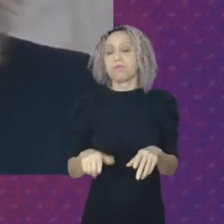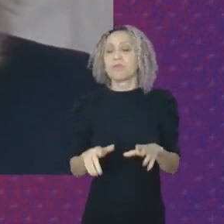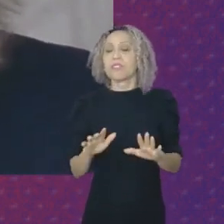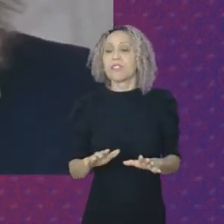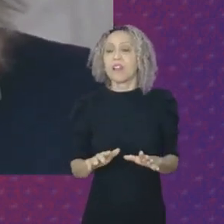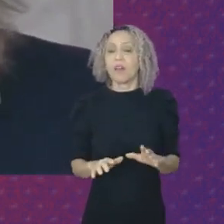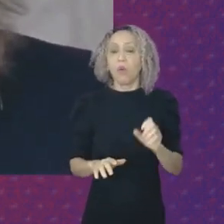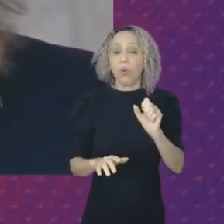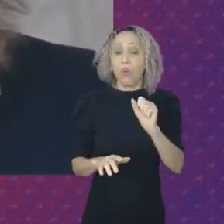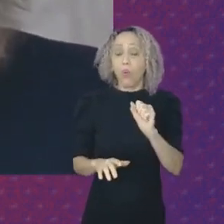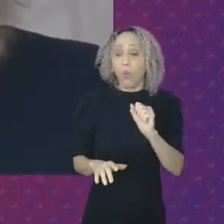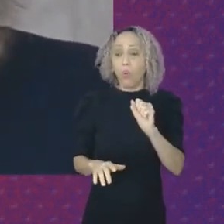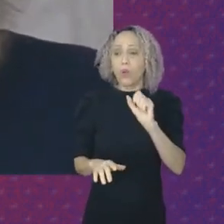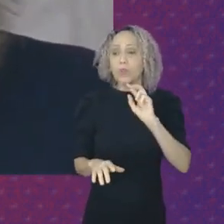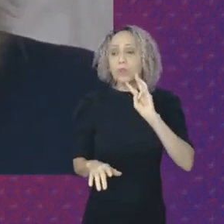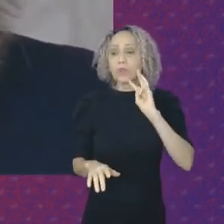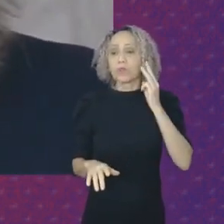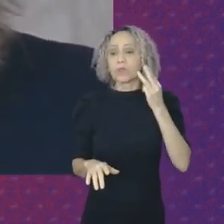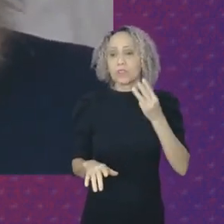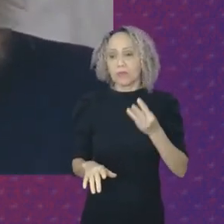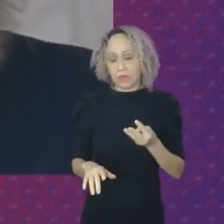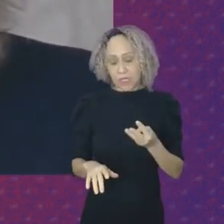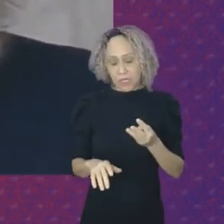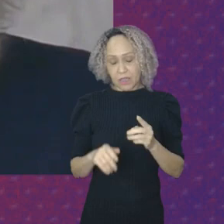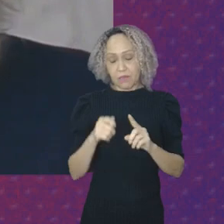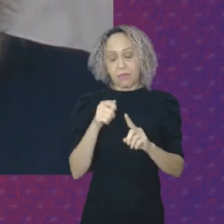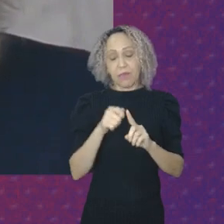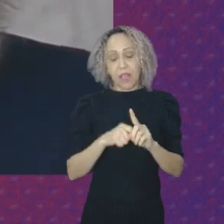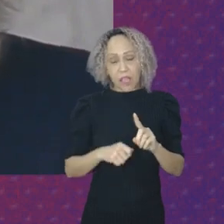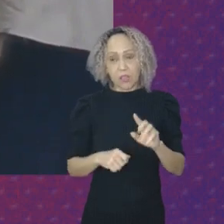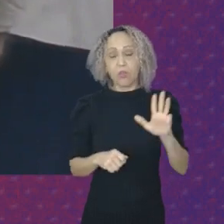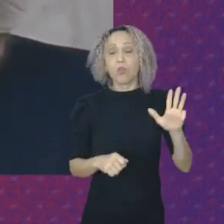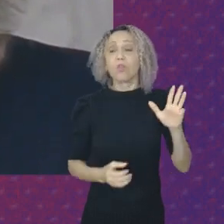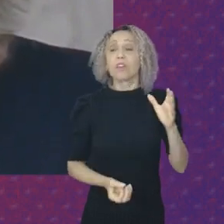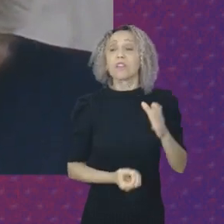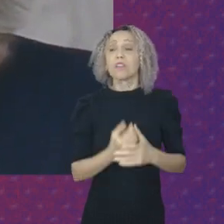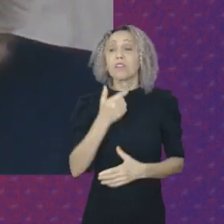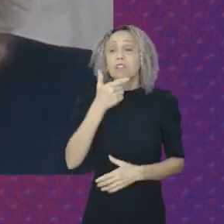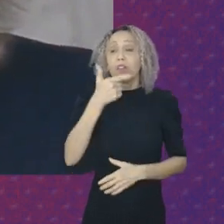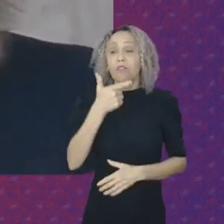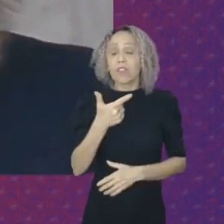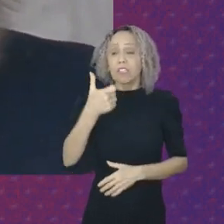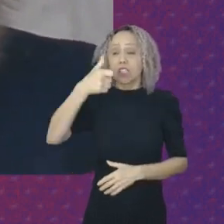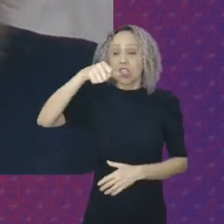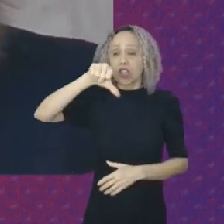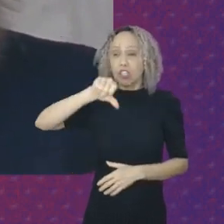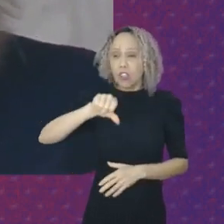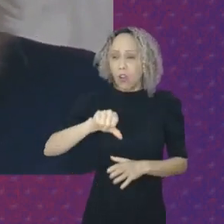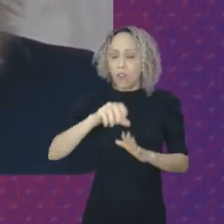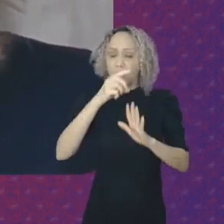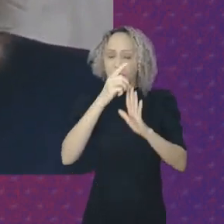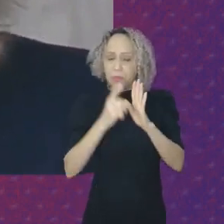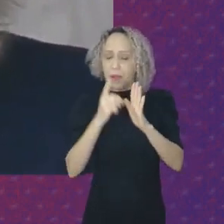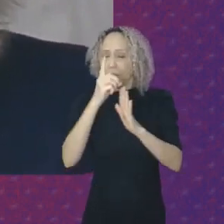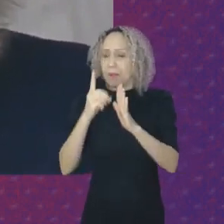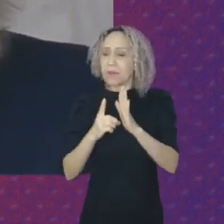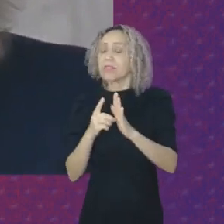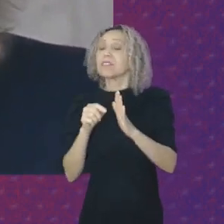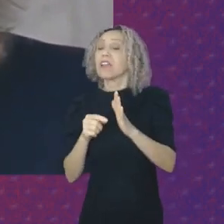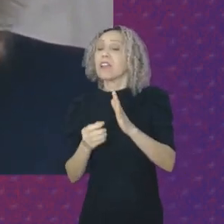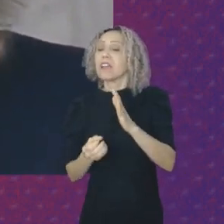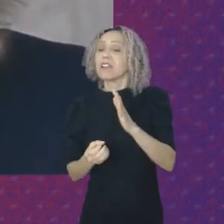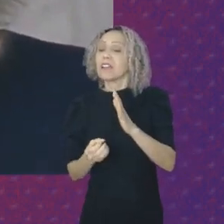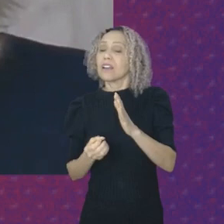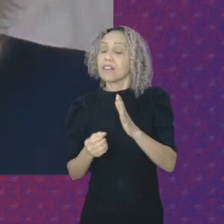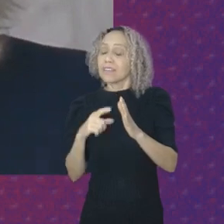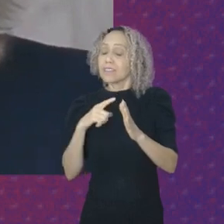dos decretos, envolvendo a área de políticas públicas para as mulheres. Portanto,